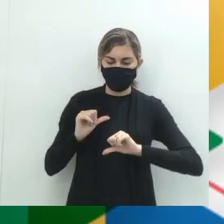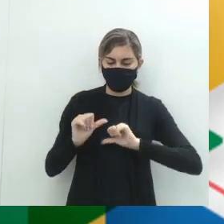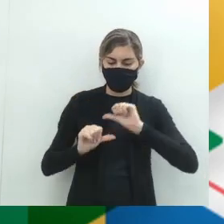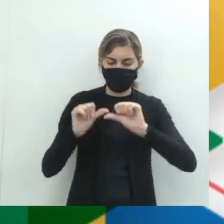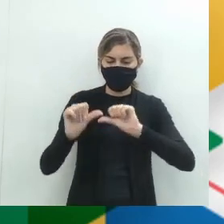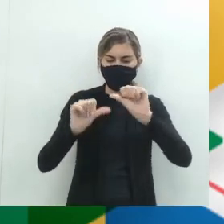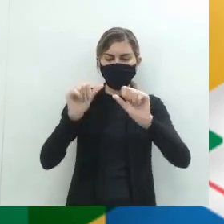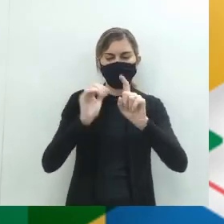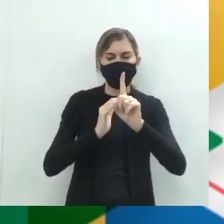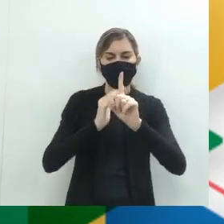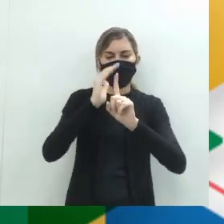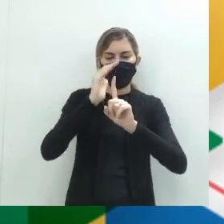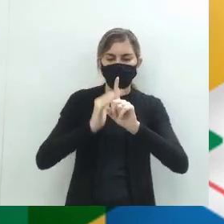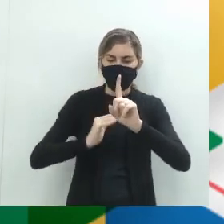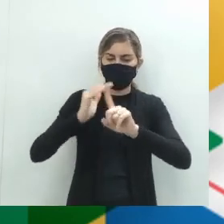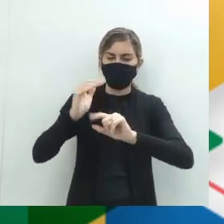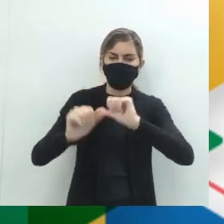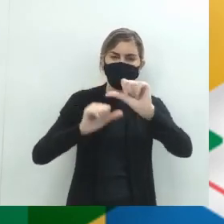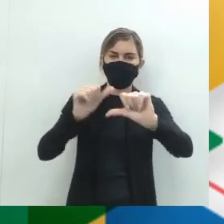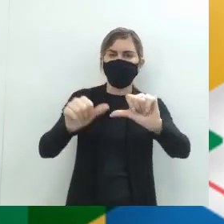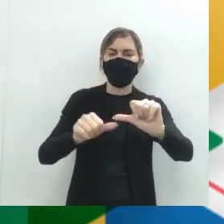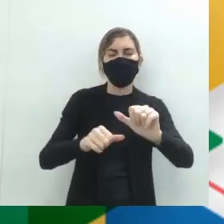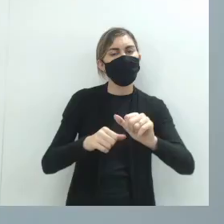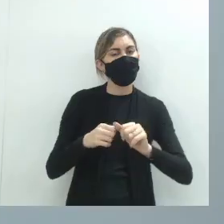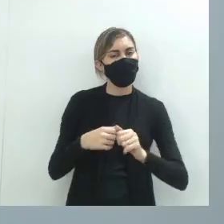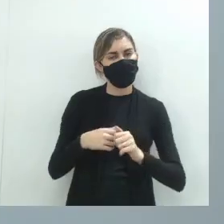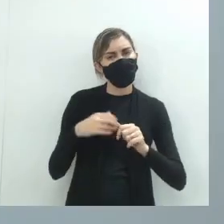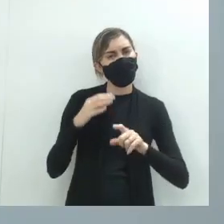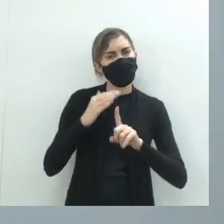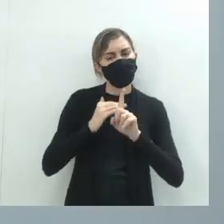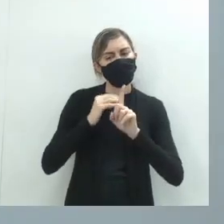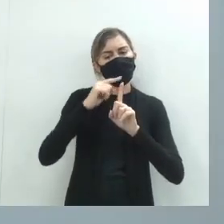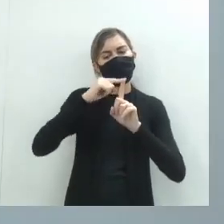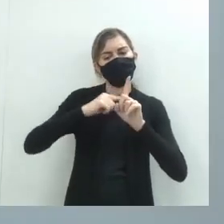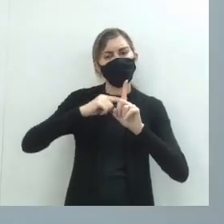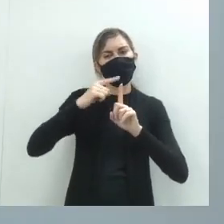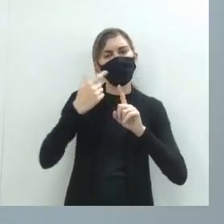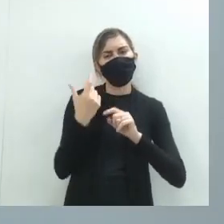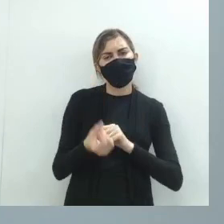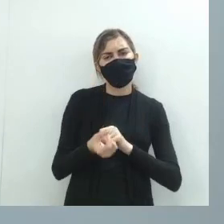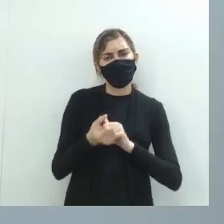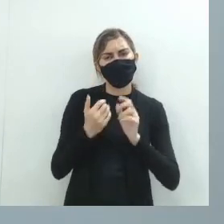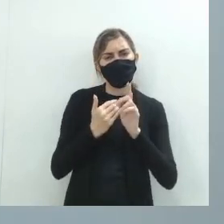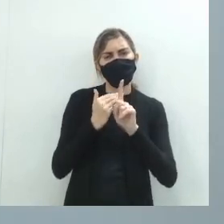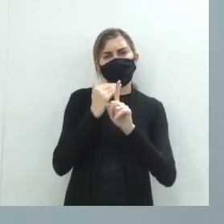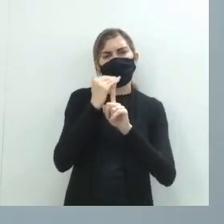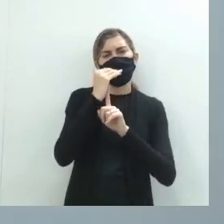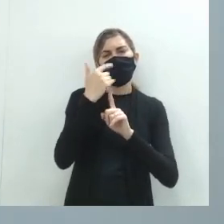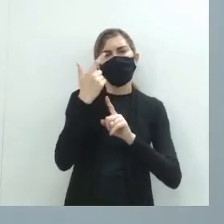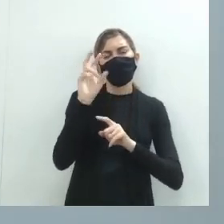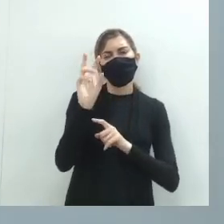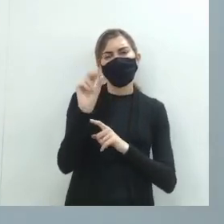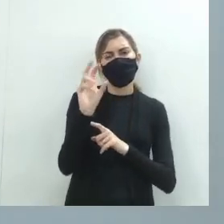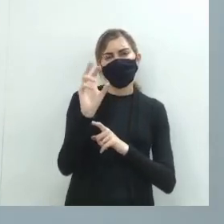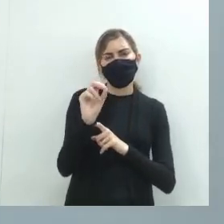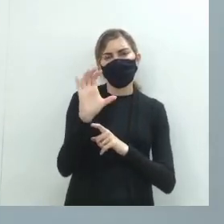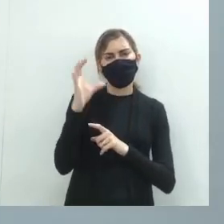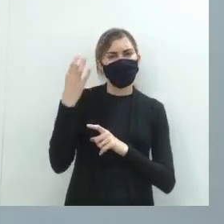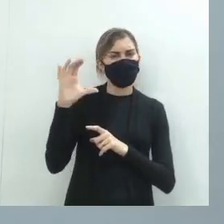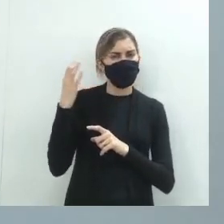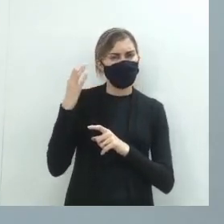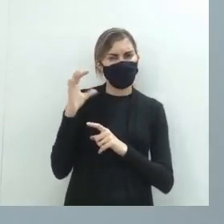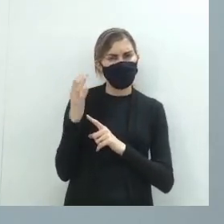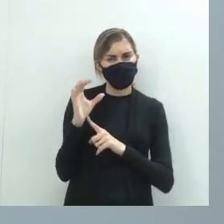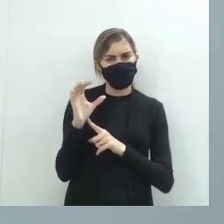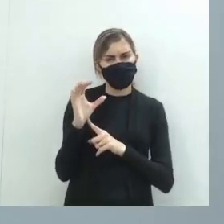de um processo para outro. Olha para mim. A temperatura passou de 20 para 50 graus